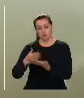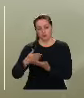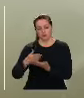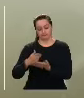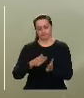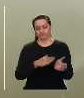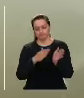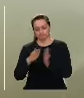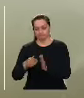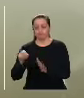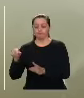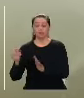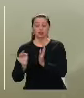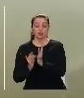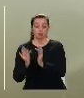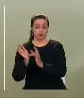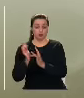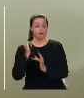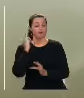assim: